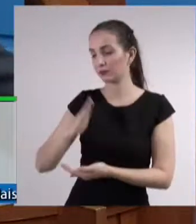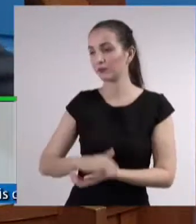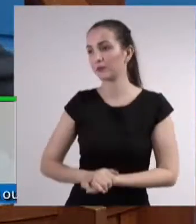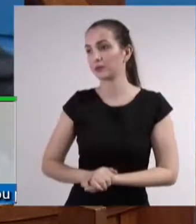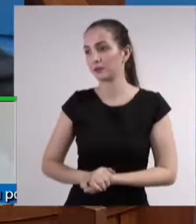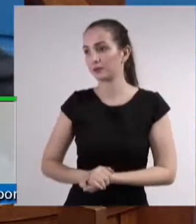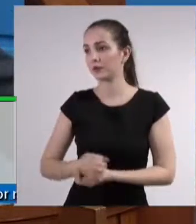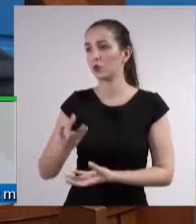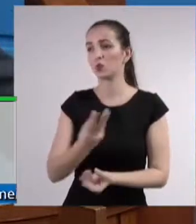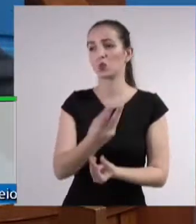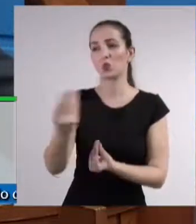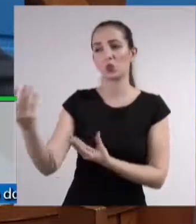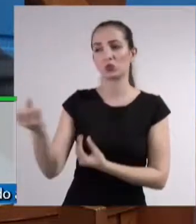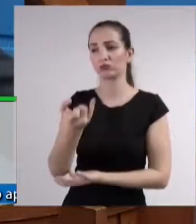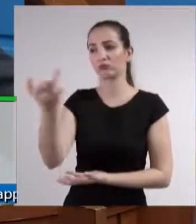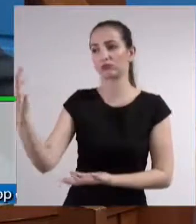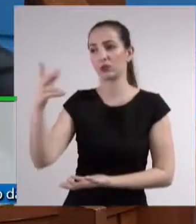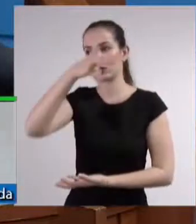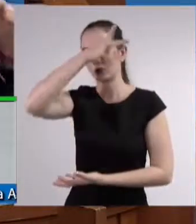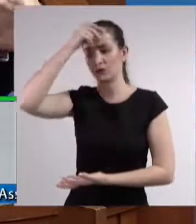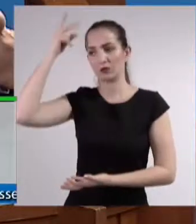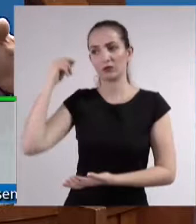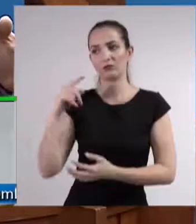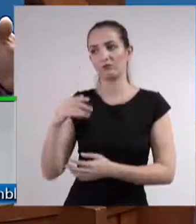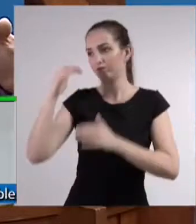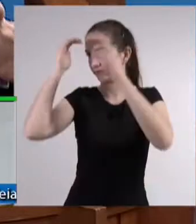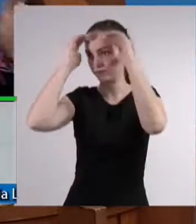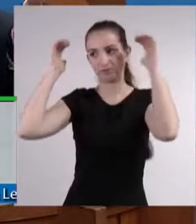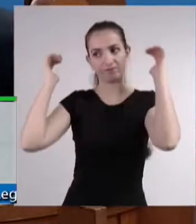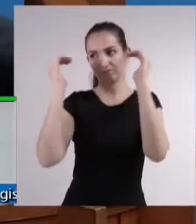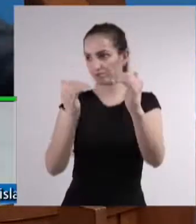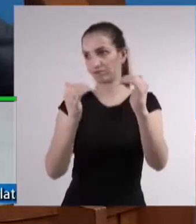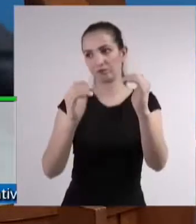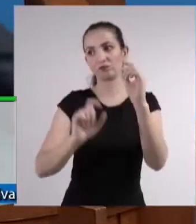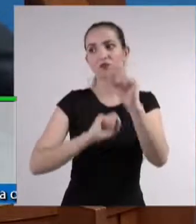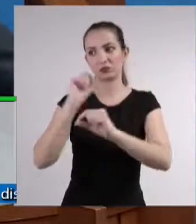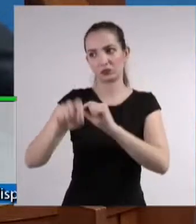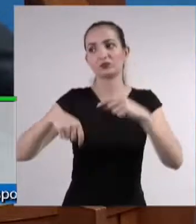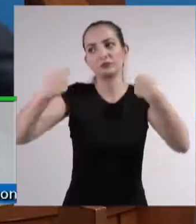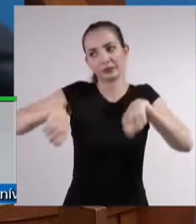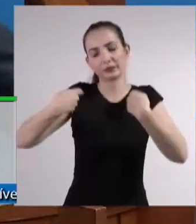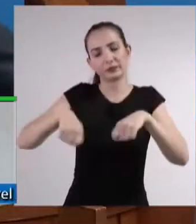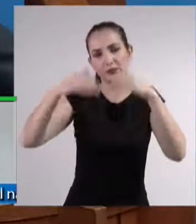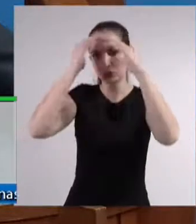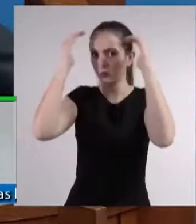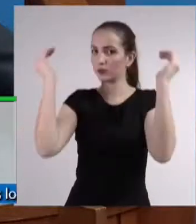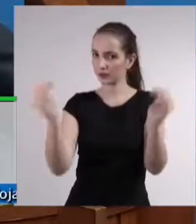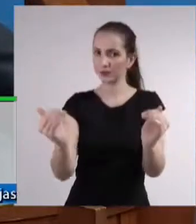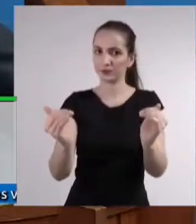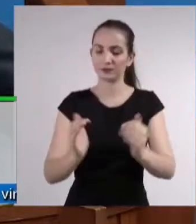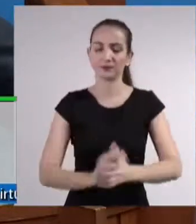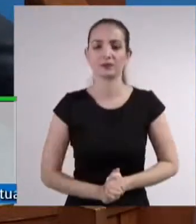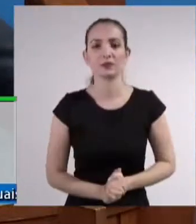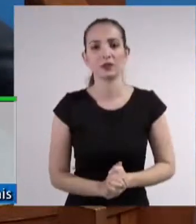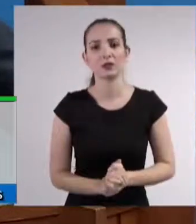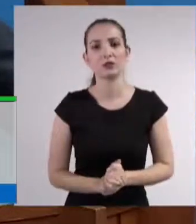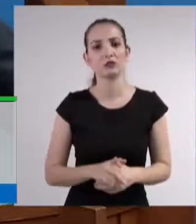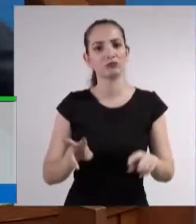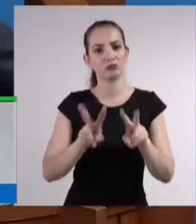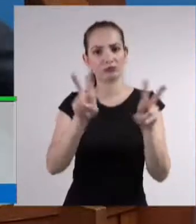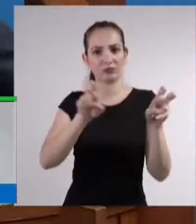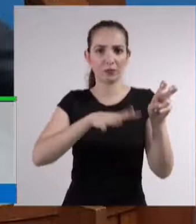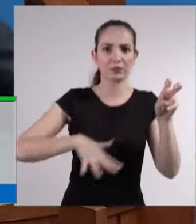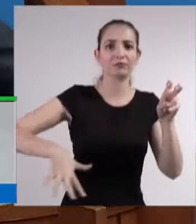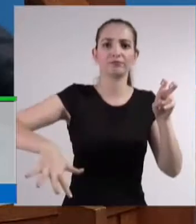muitos prefeitos, infelizmente, não cumprem o que deveriam cumprir na área da